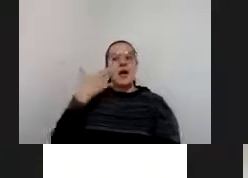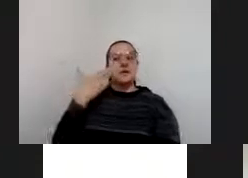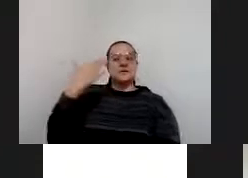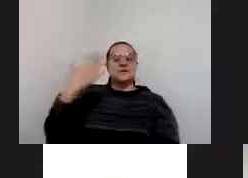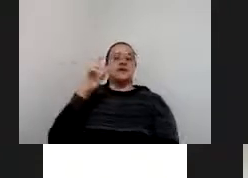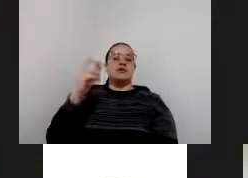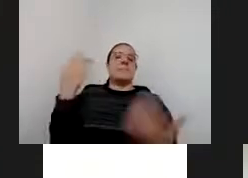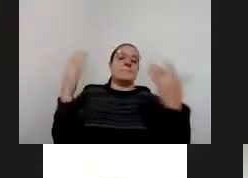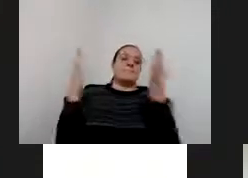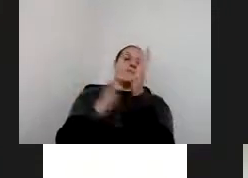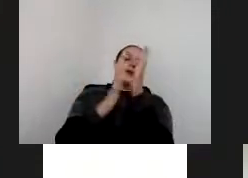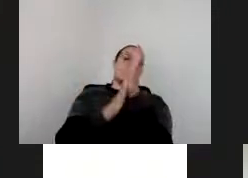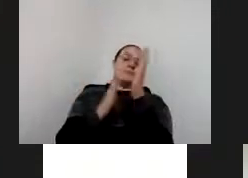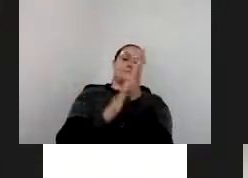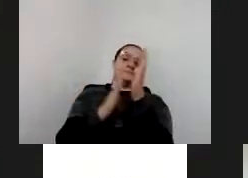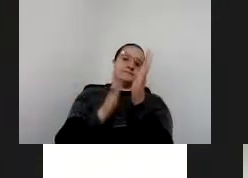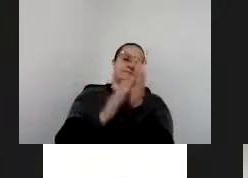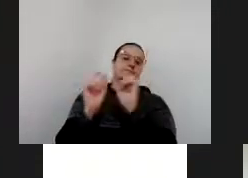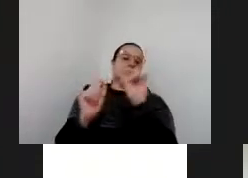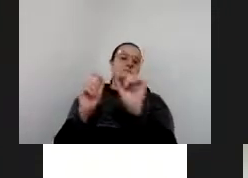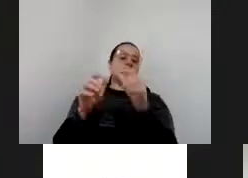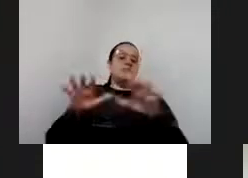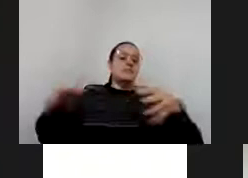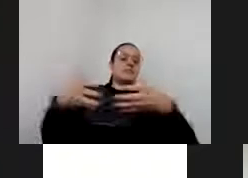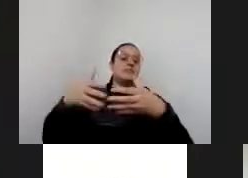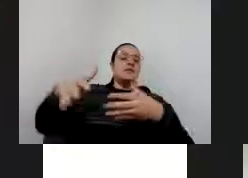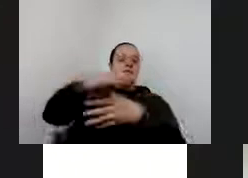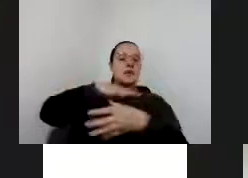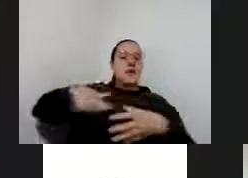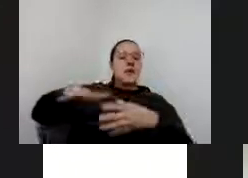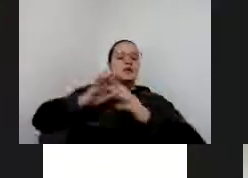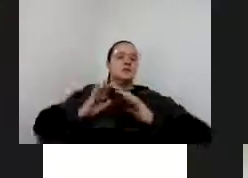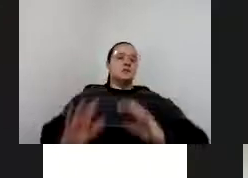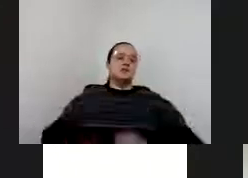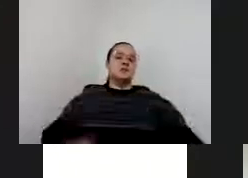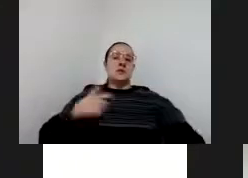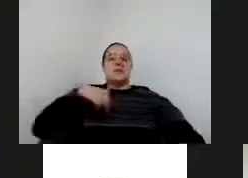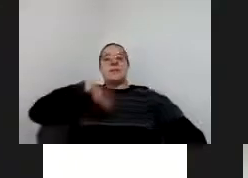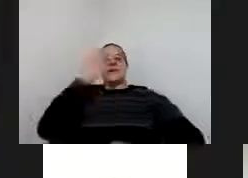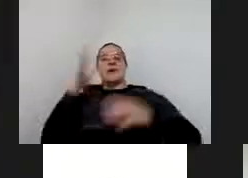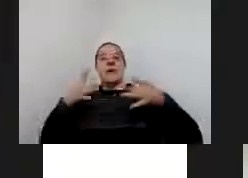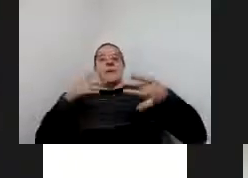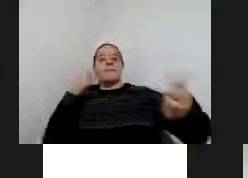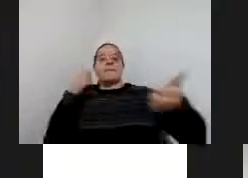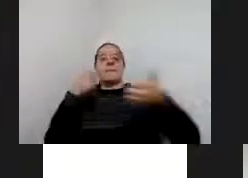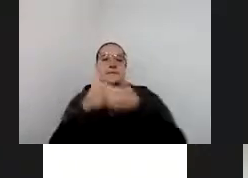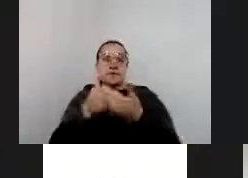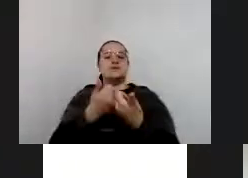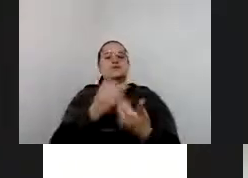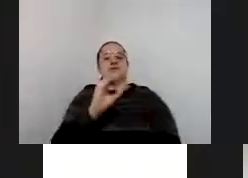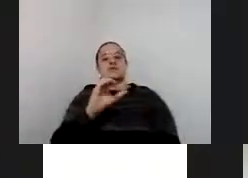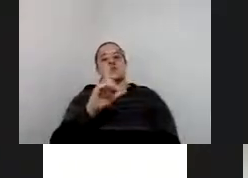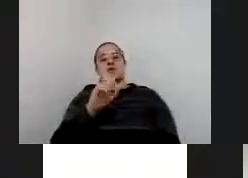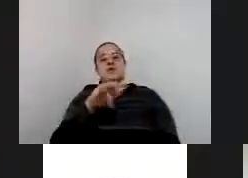parabenizar a iniciativa aí do Espaço da Cidadania. Eu sou mais próxima do Clemente e recentemente tive o prazer de ter contato com